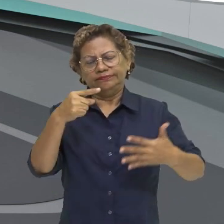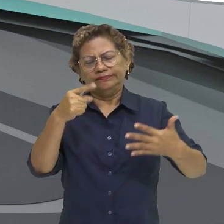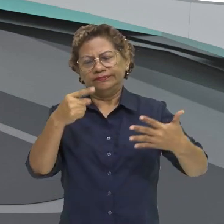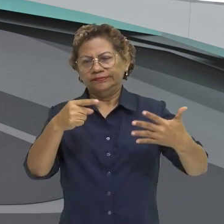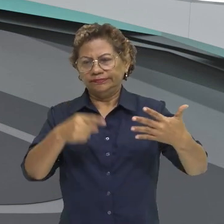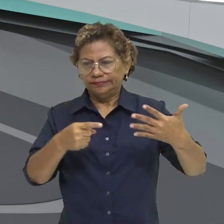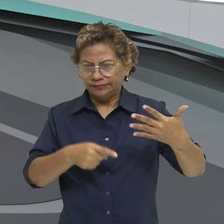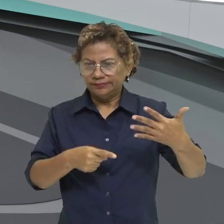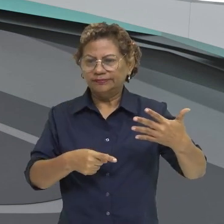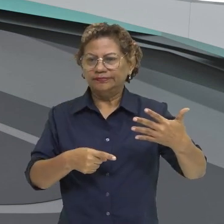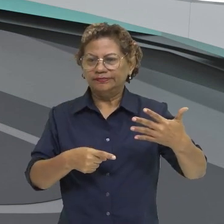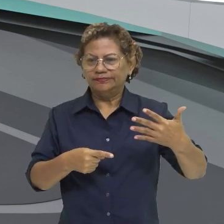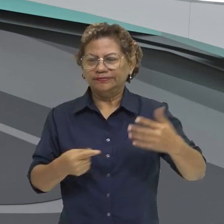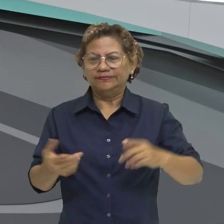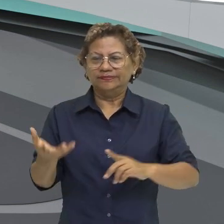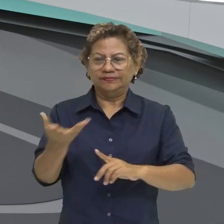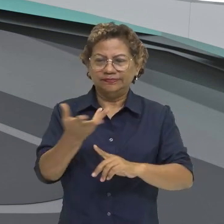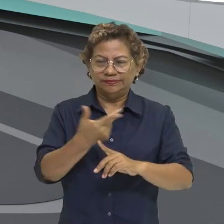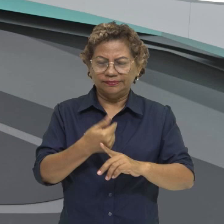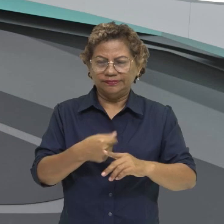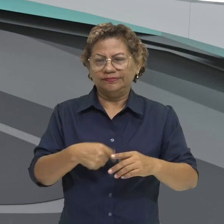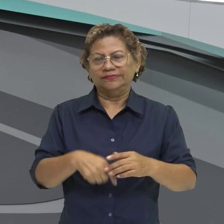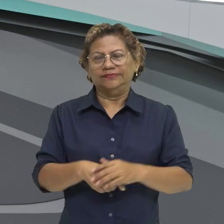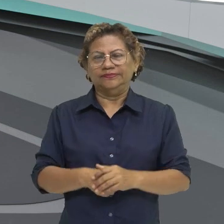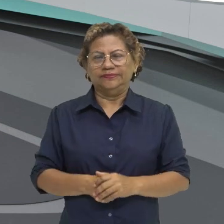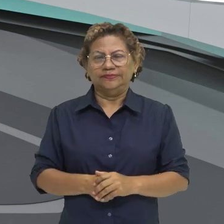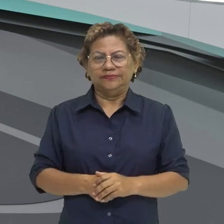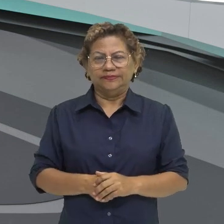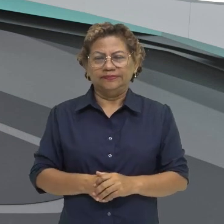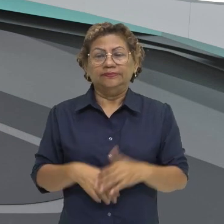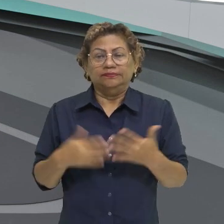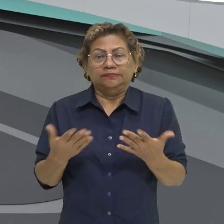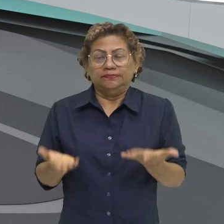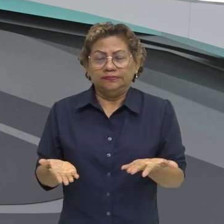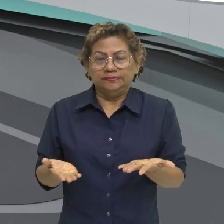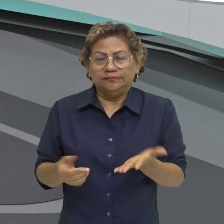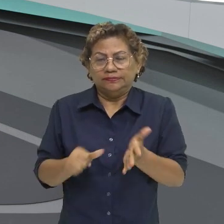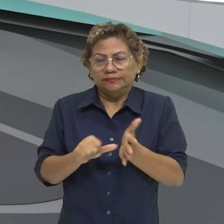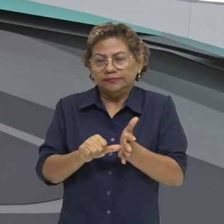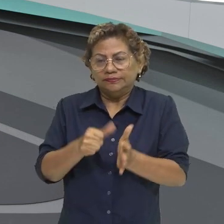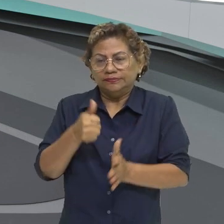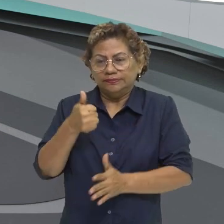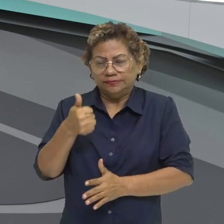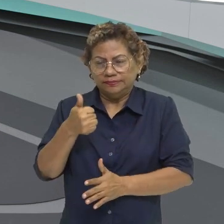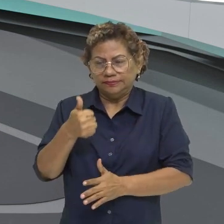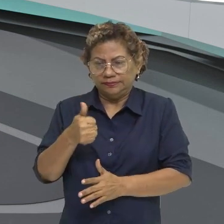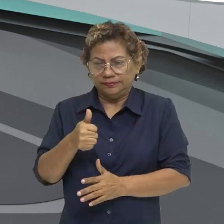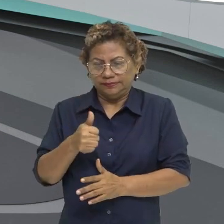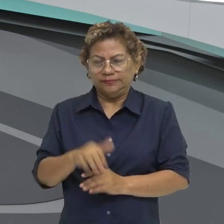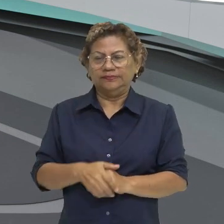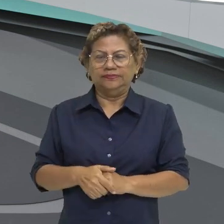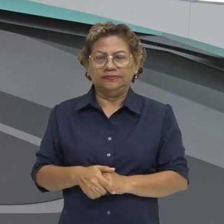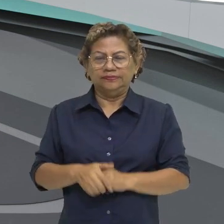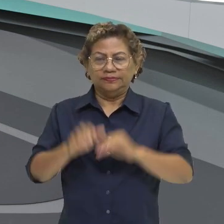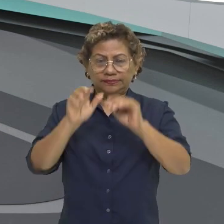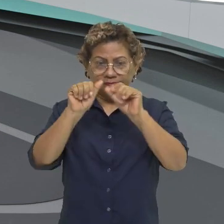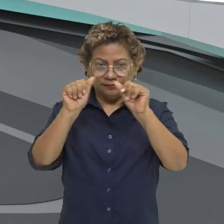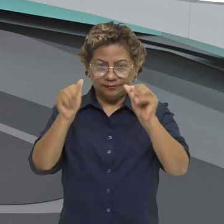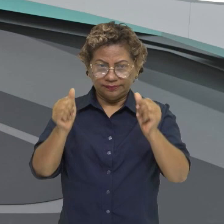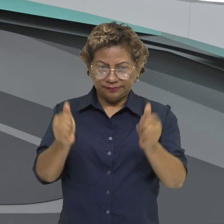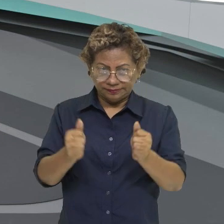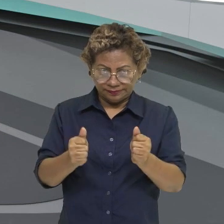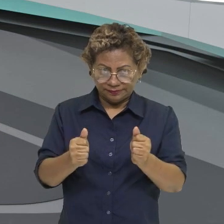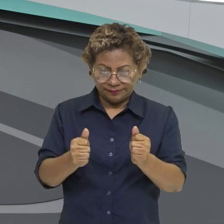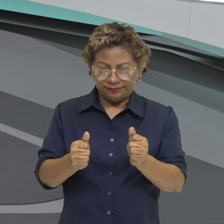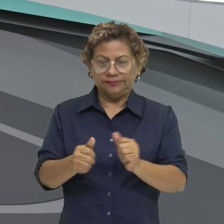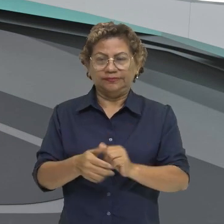de manifestações artísticas. Então, a primeira arte que é convencionada, que se chama de a